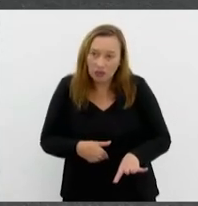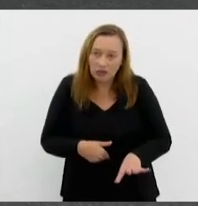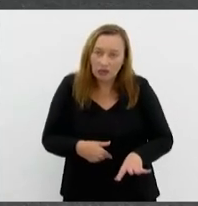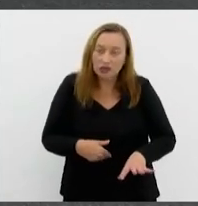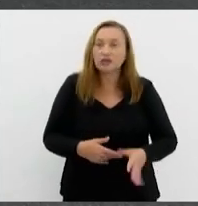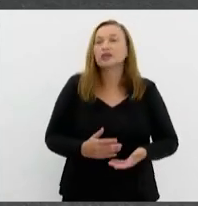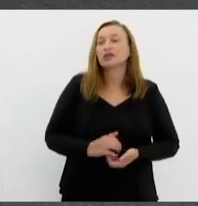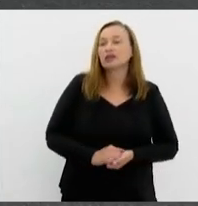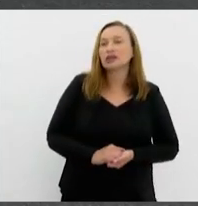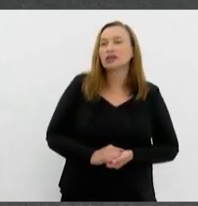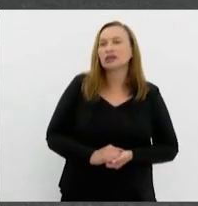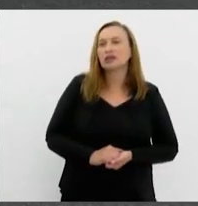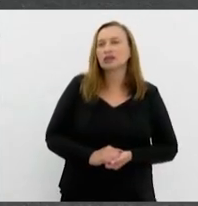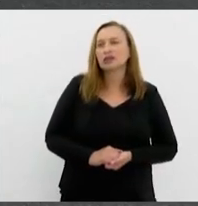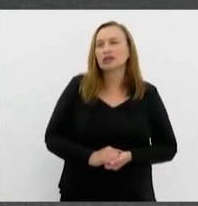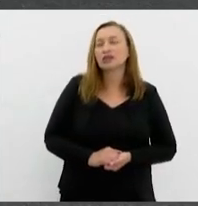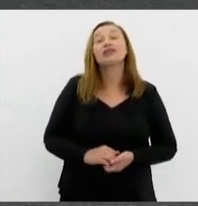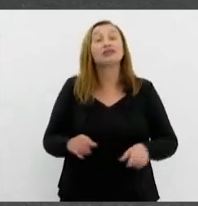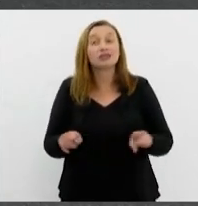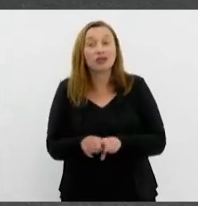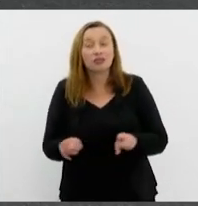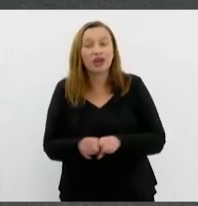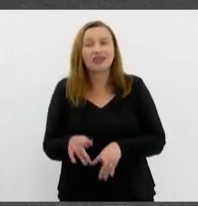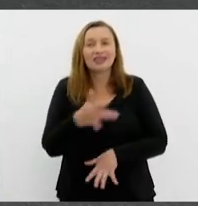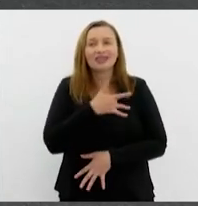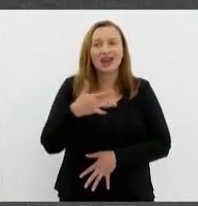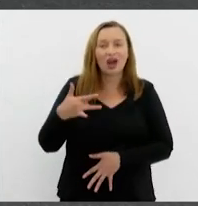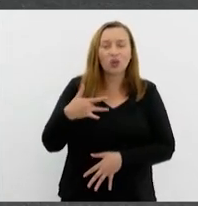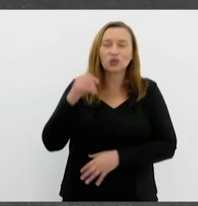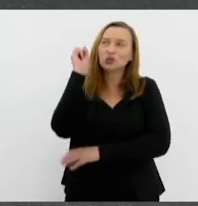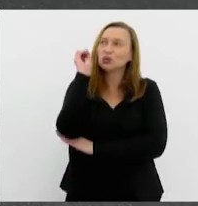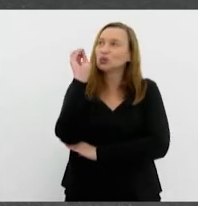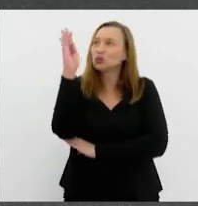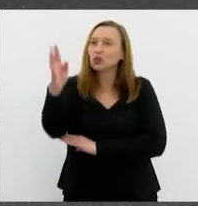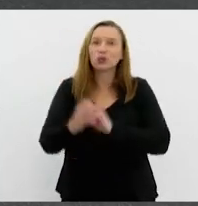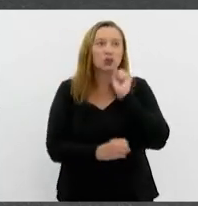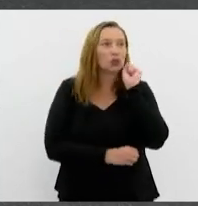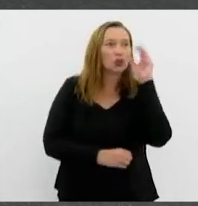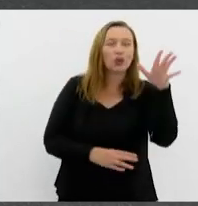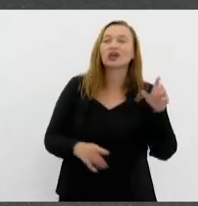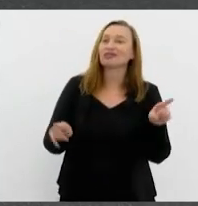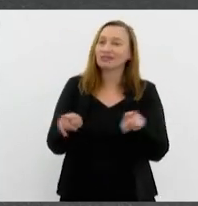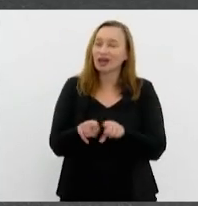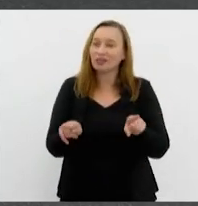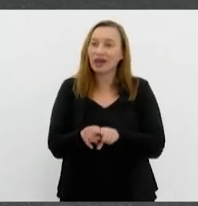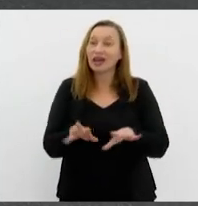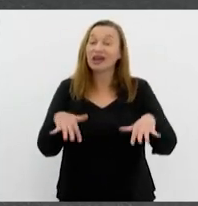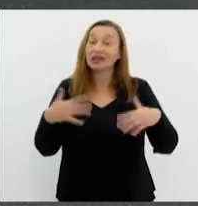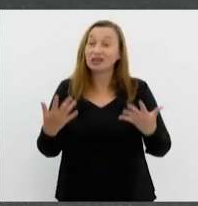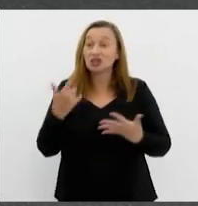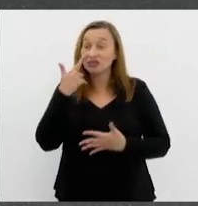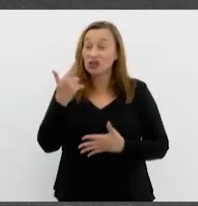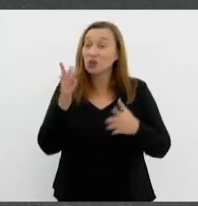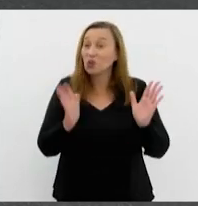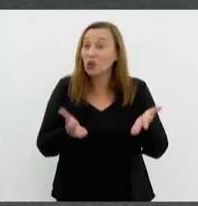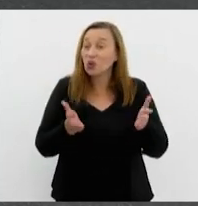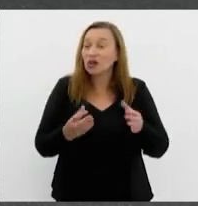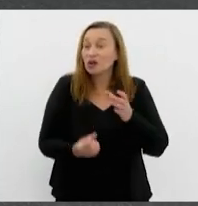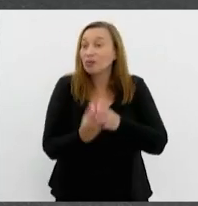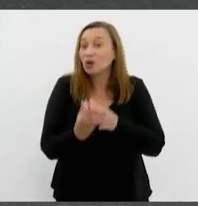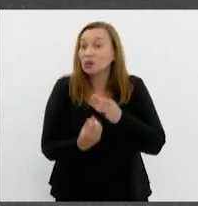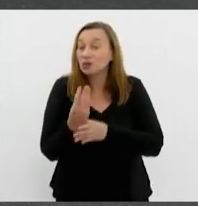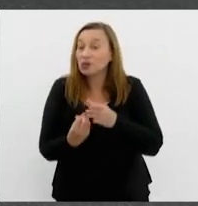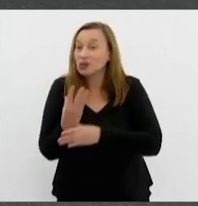pessoas e tem a ver com a saúde da natureza também, né? Então, nós estamos vendo hoje a produção em